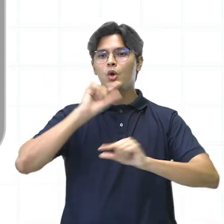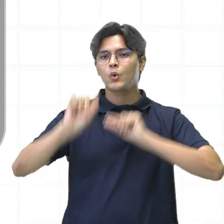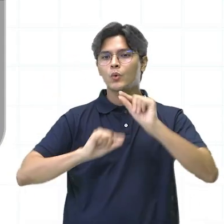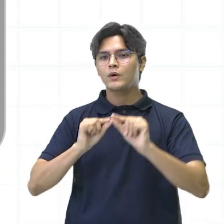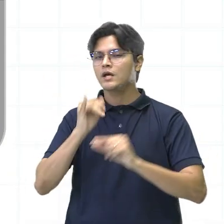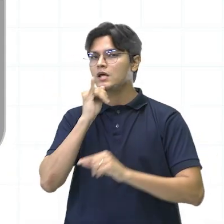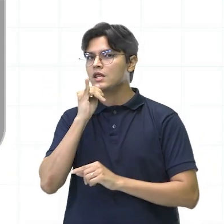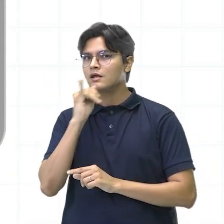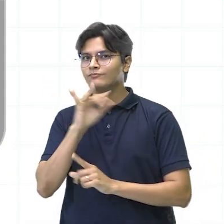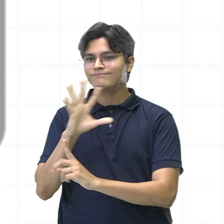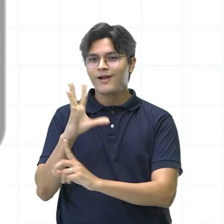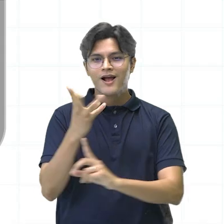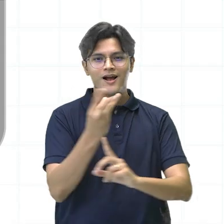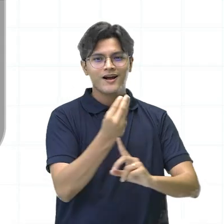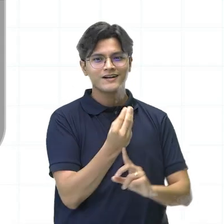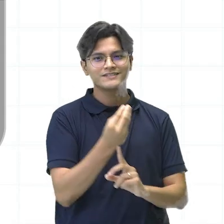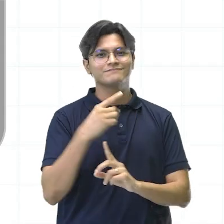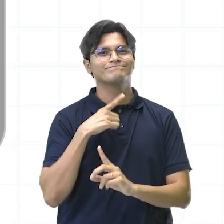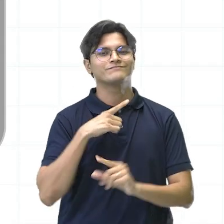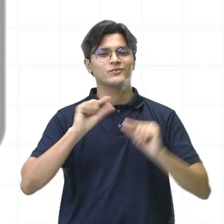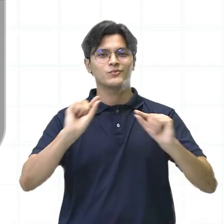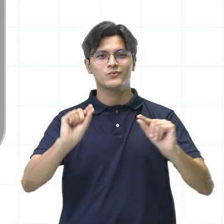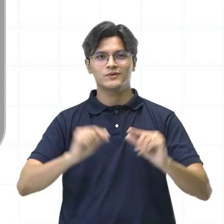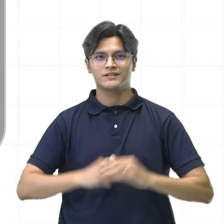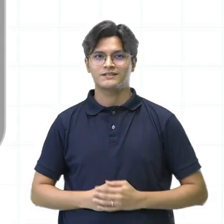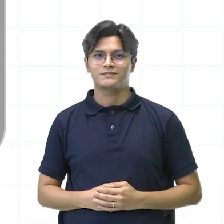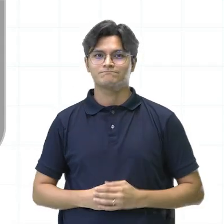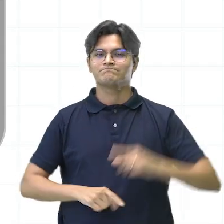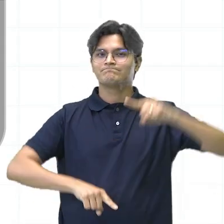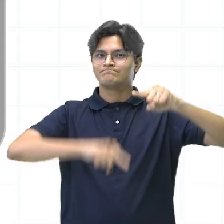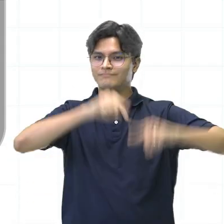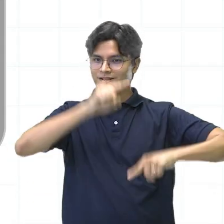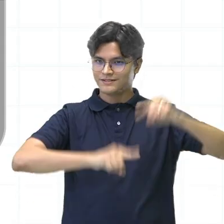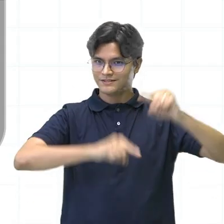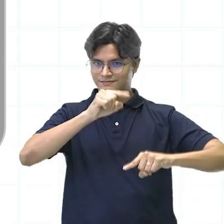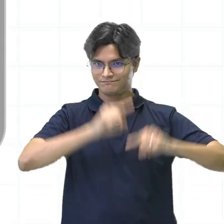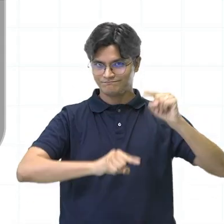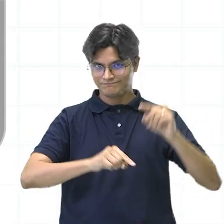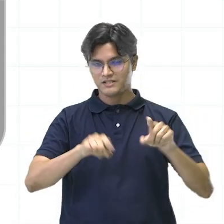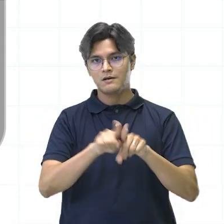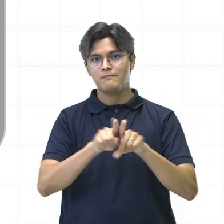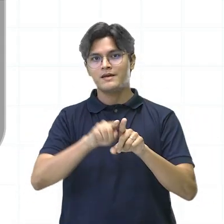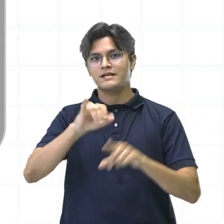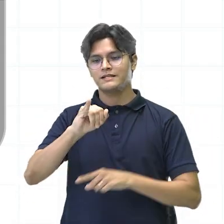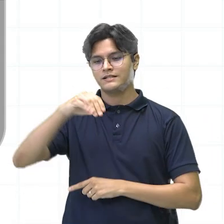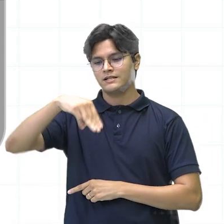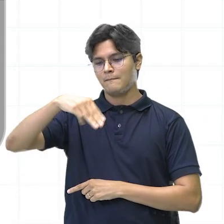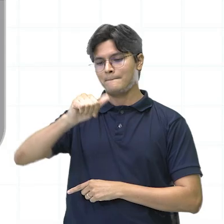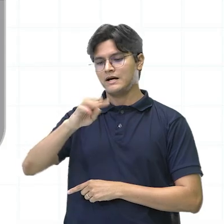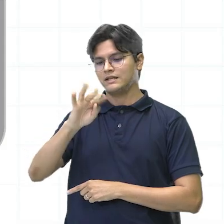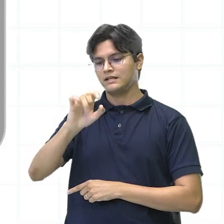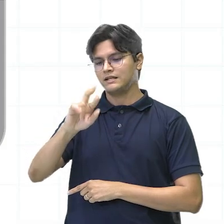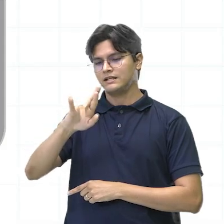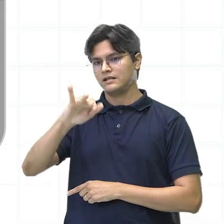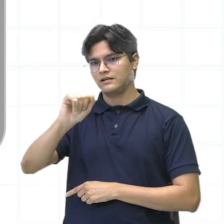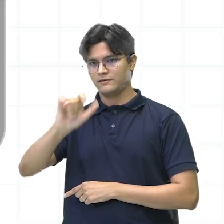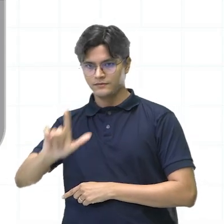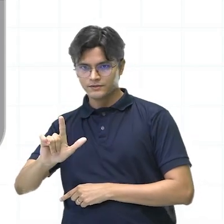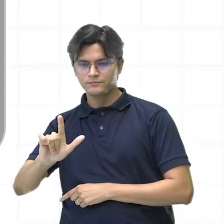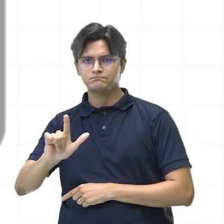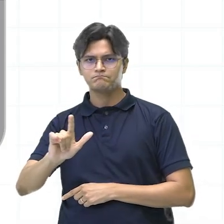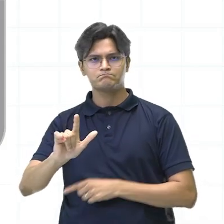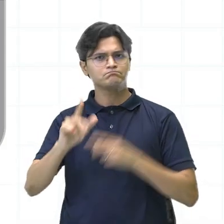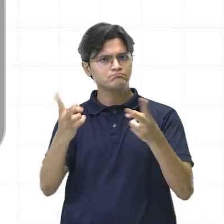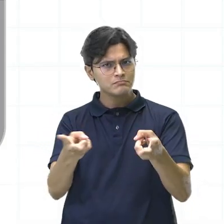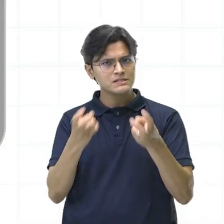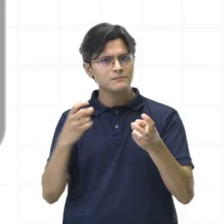nossas artes que vão ter aqui como materiais e imateriais. Consegue perceber que eu